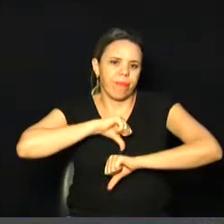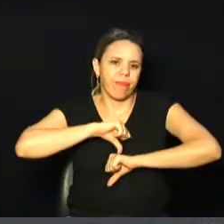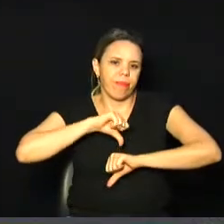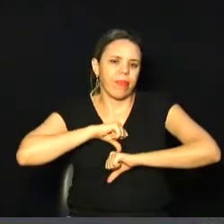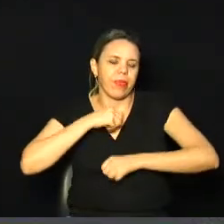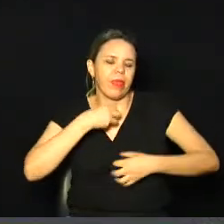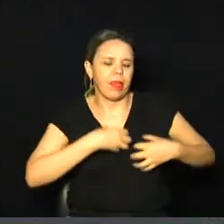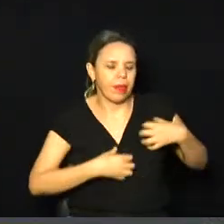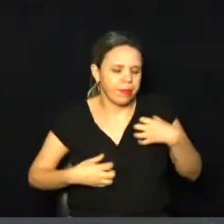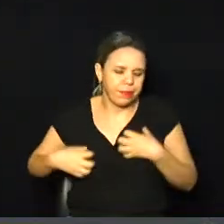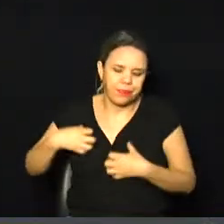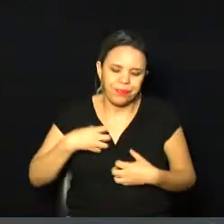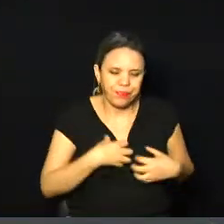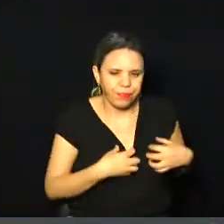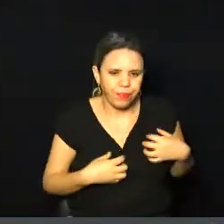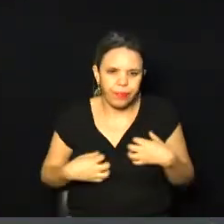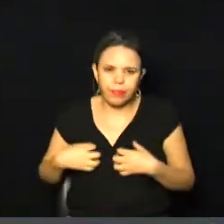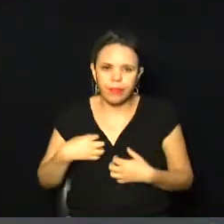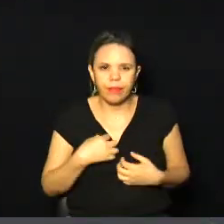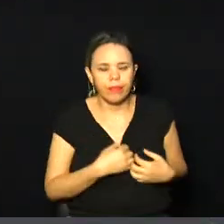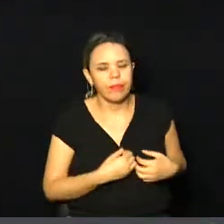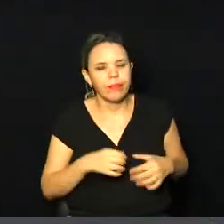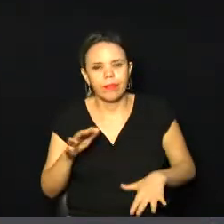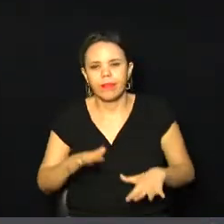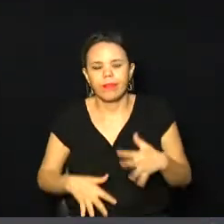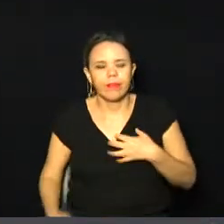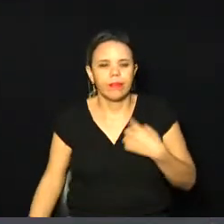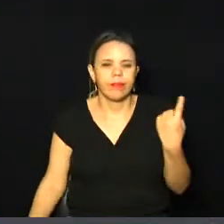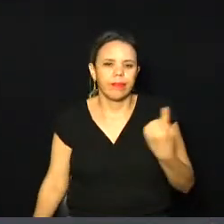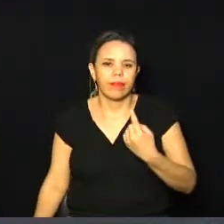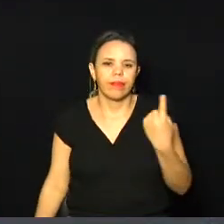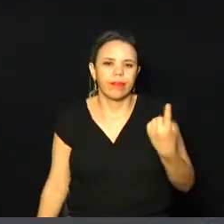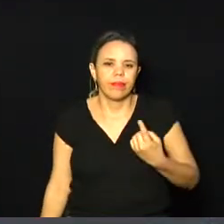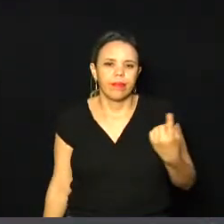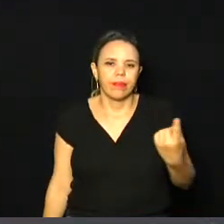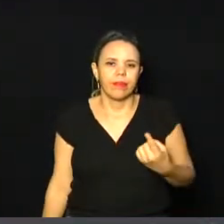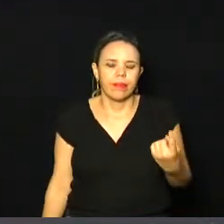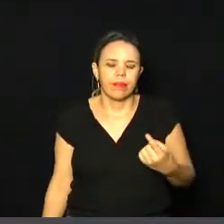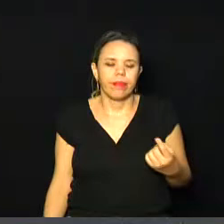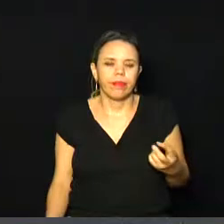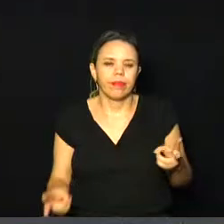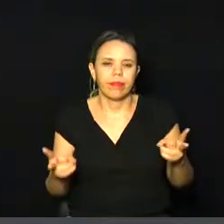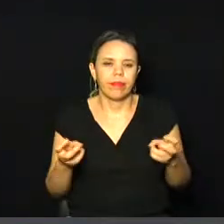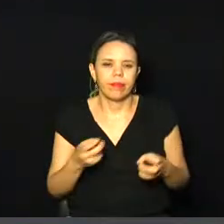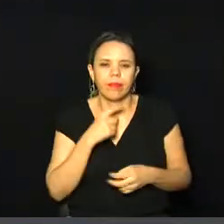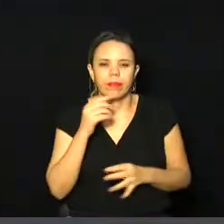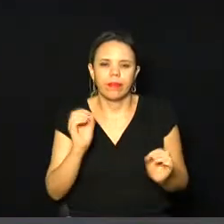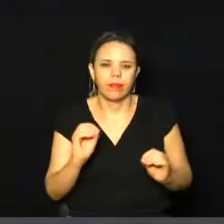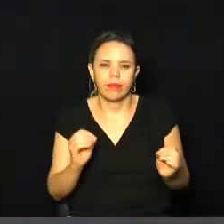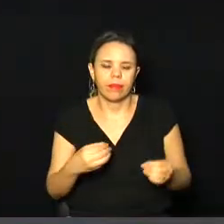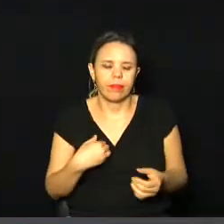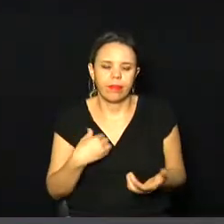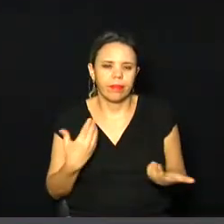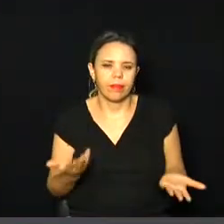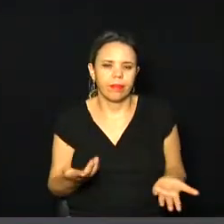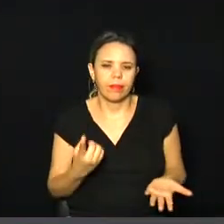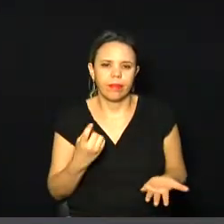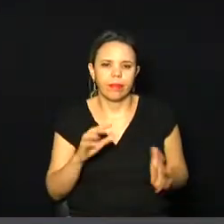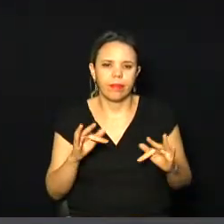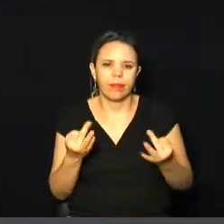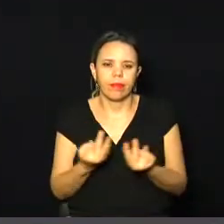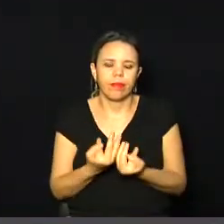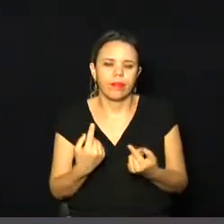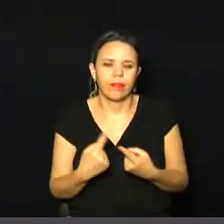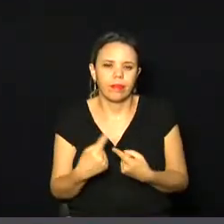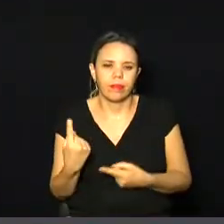abalada. Então, o que acontece? Às vezes, ela se sente sozinha. Então, eu estou nessa relação e eu não tenho ninguém comigo. Ele é minha única família, porque eu